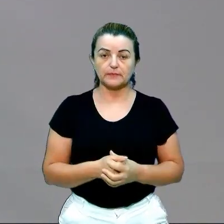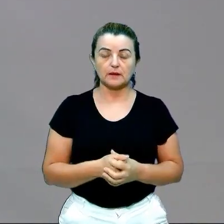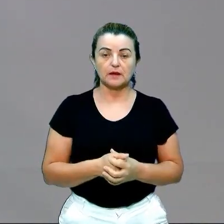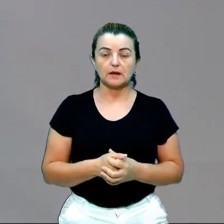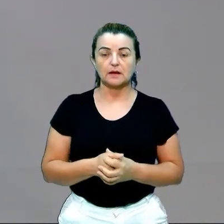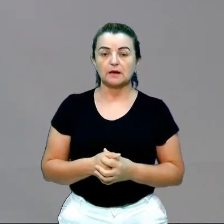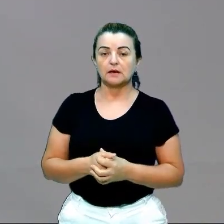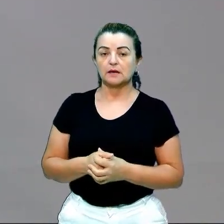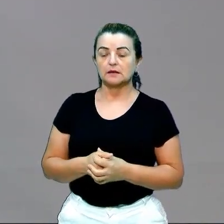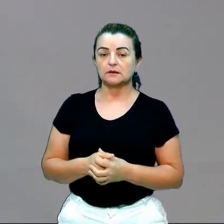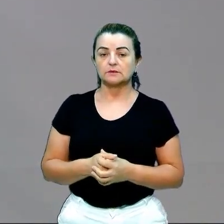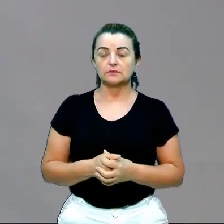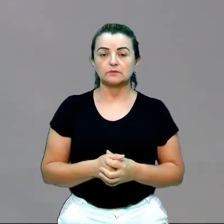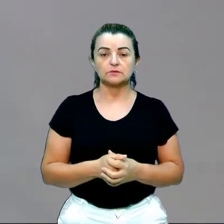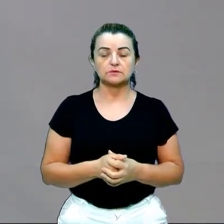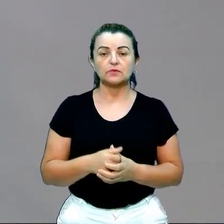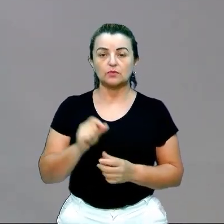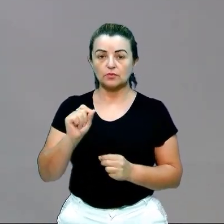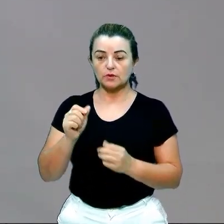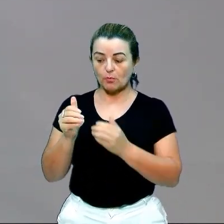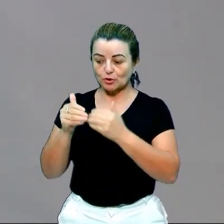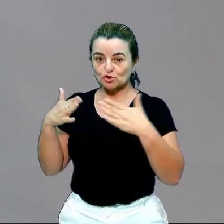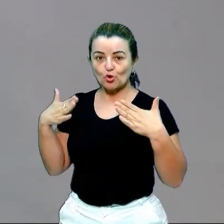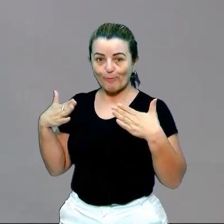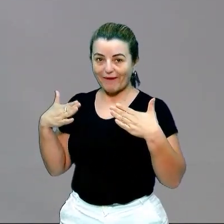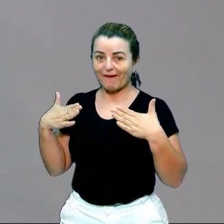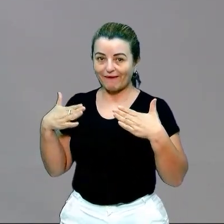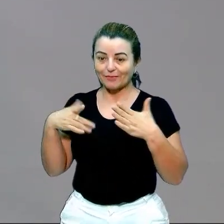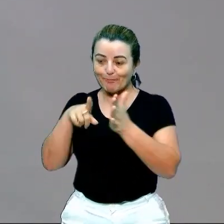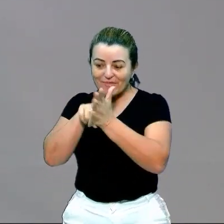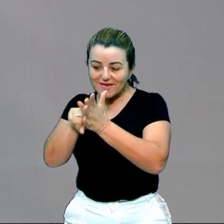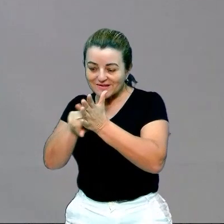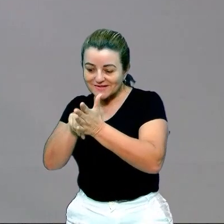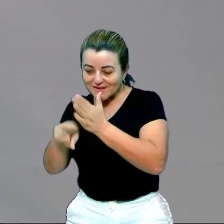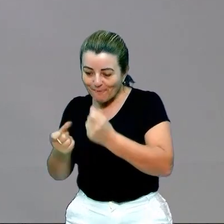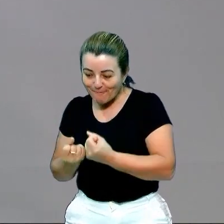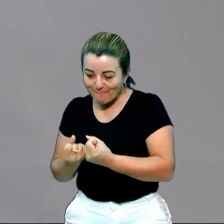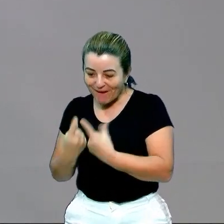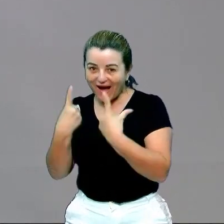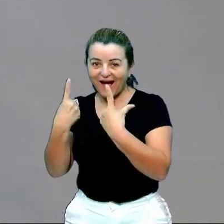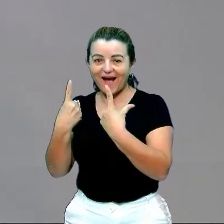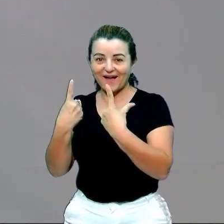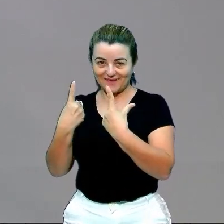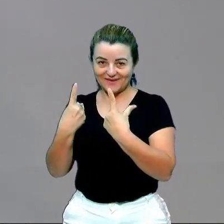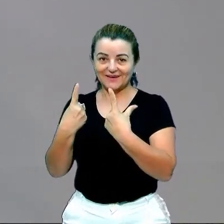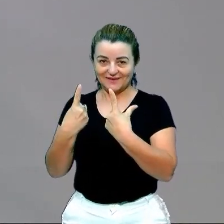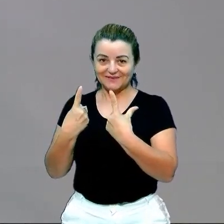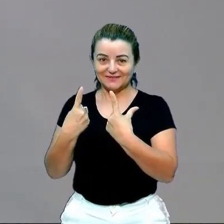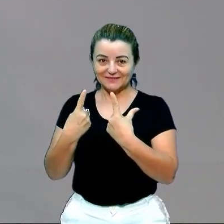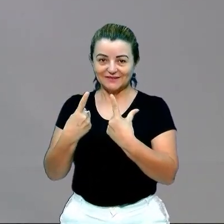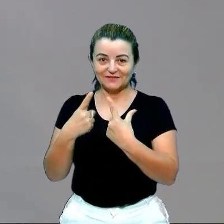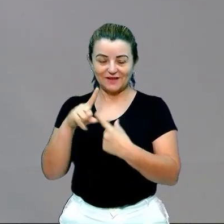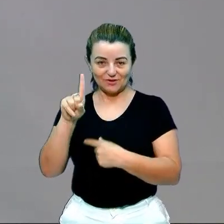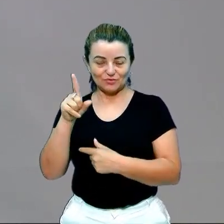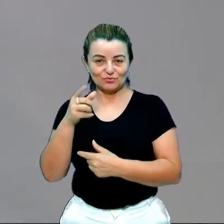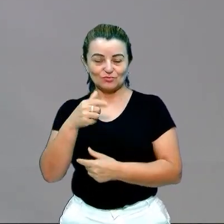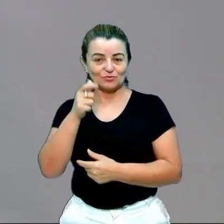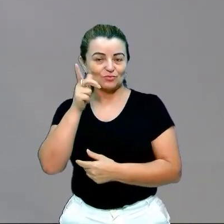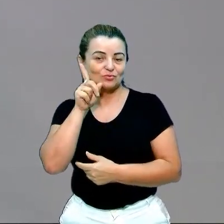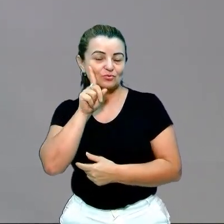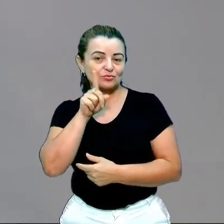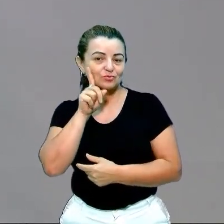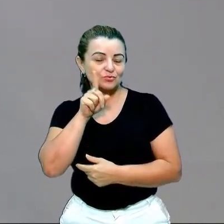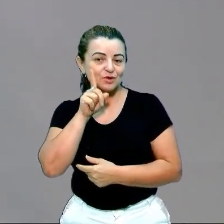que foram uma das últimas descobertas, né, pelo cientista lá, o Seaborg, dos Estados Unidos. com a